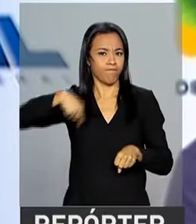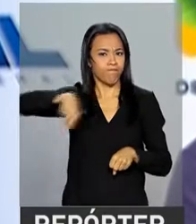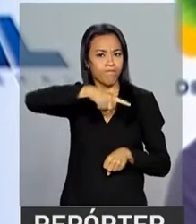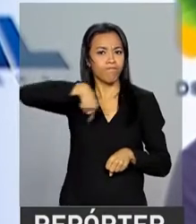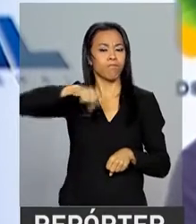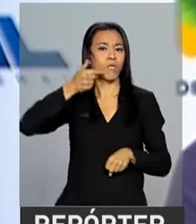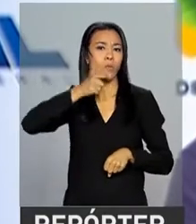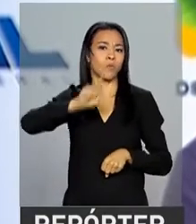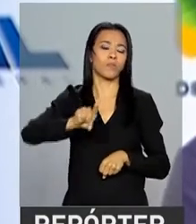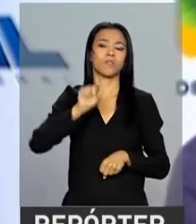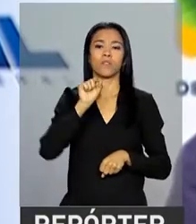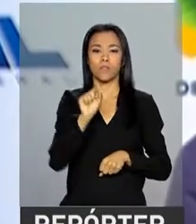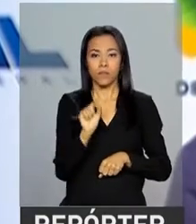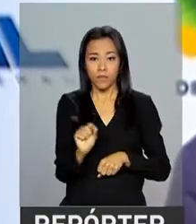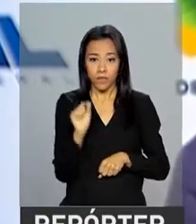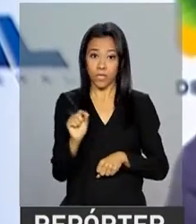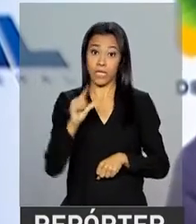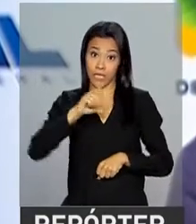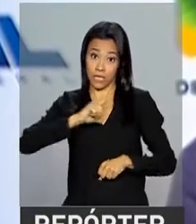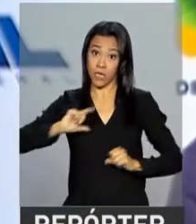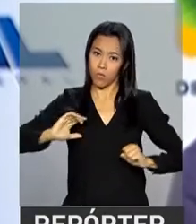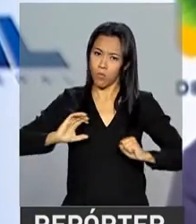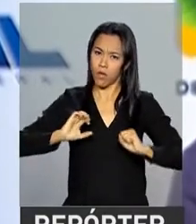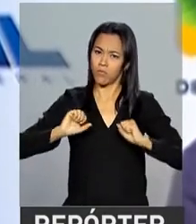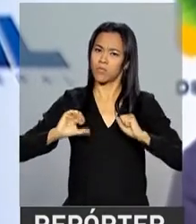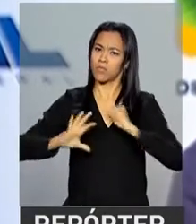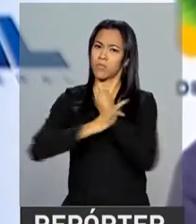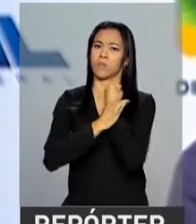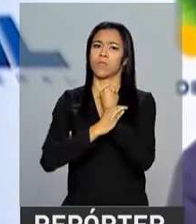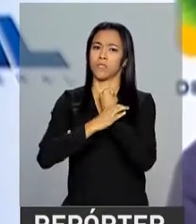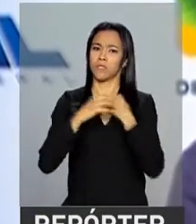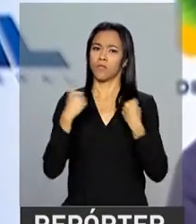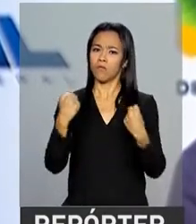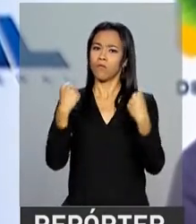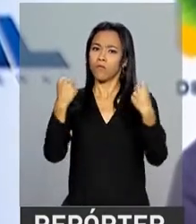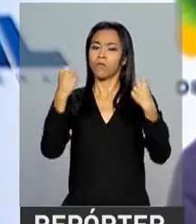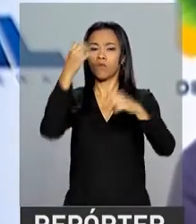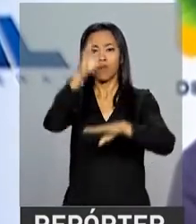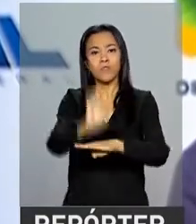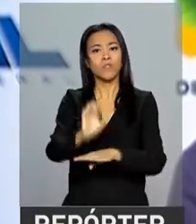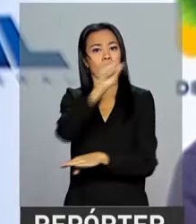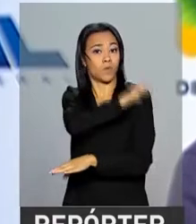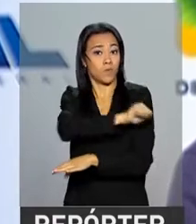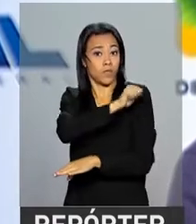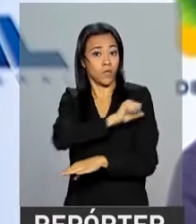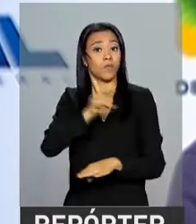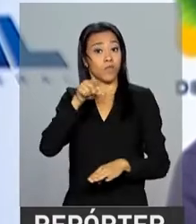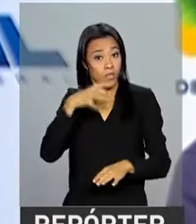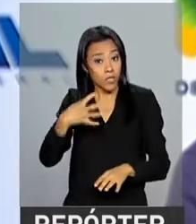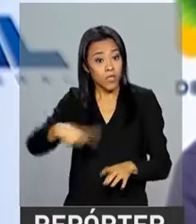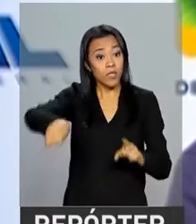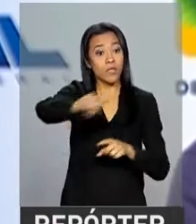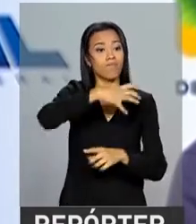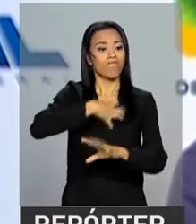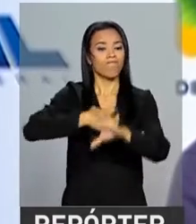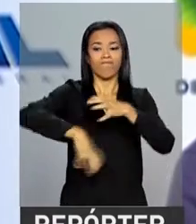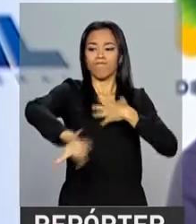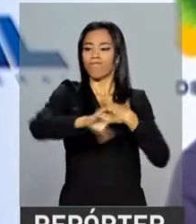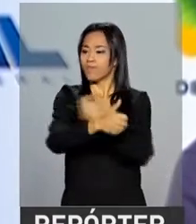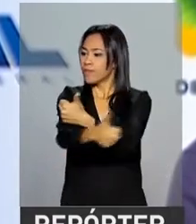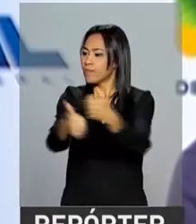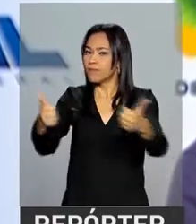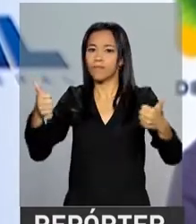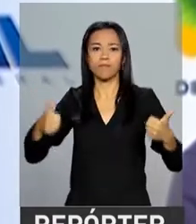construir uma base de segurança pública no estado do rio de janeiro capaz de garantir segurança tranqüilidade